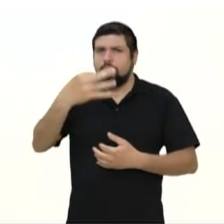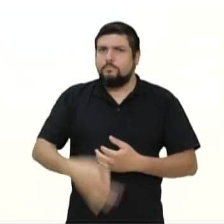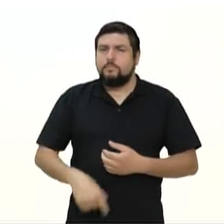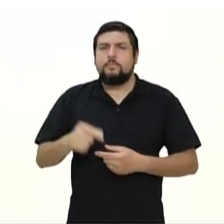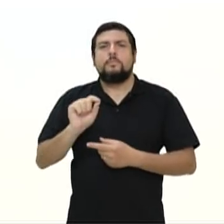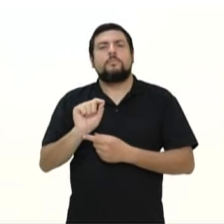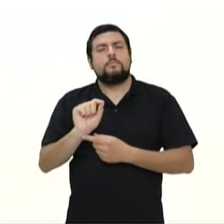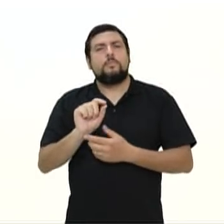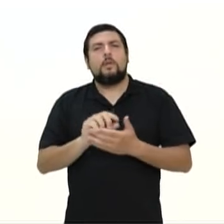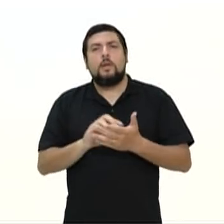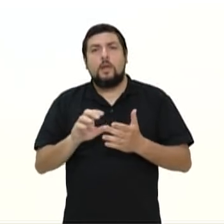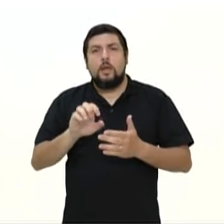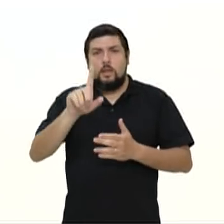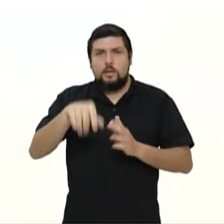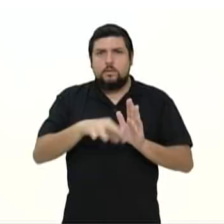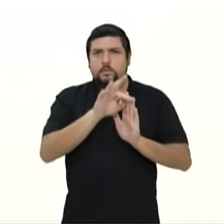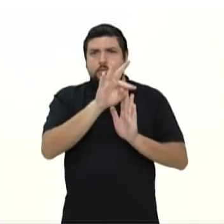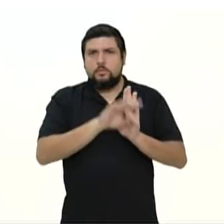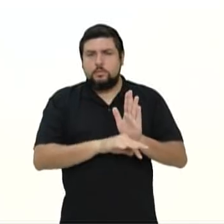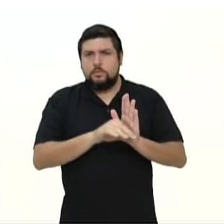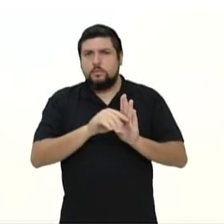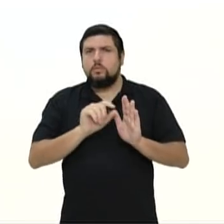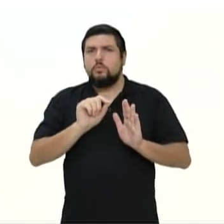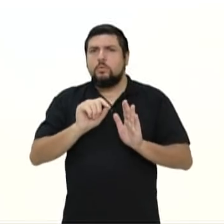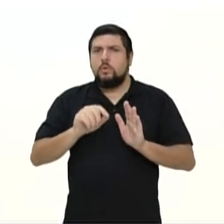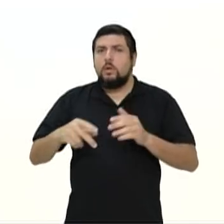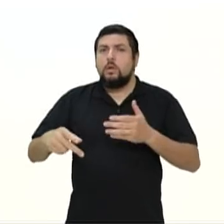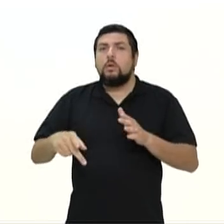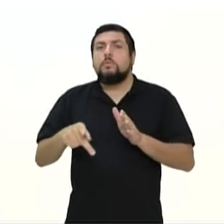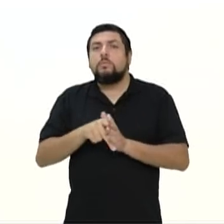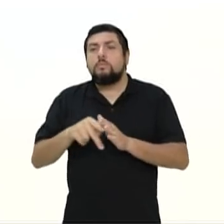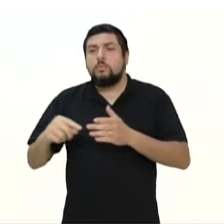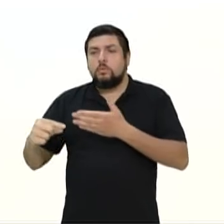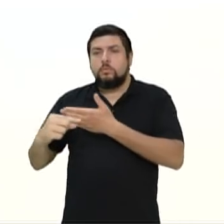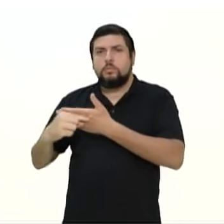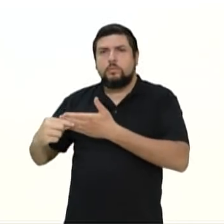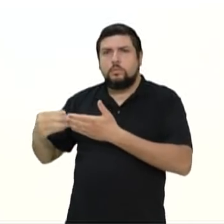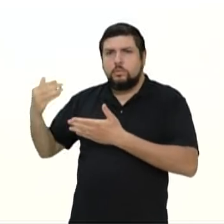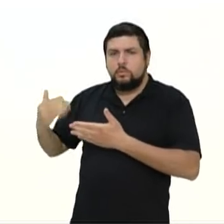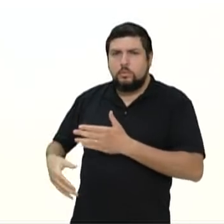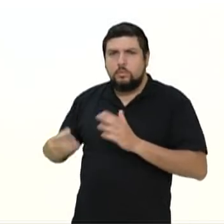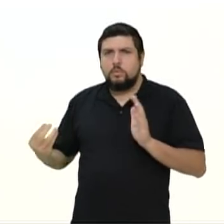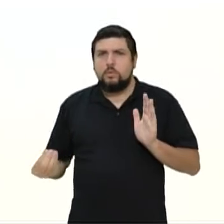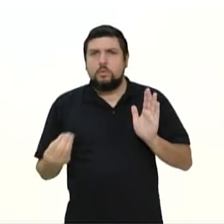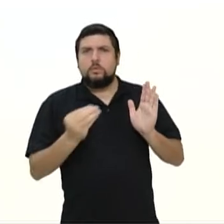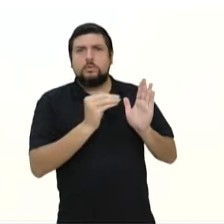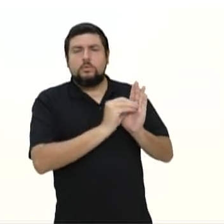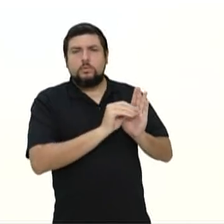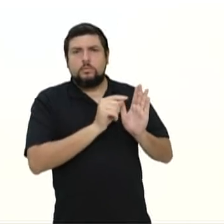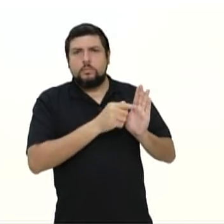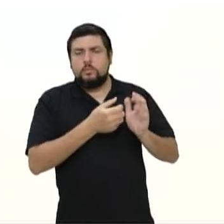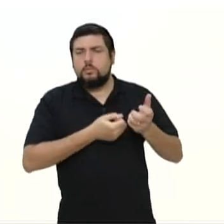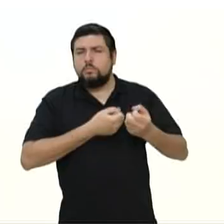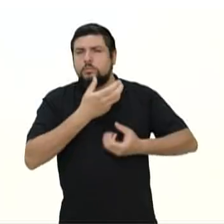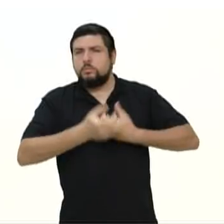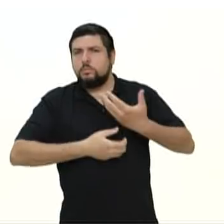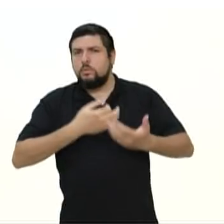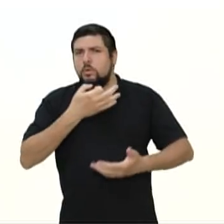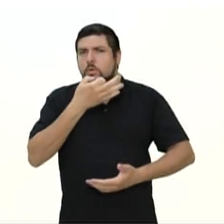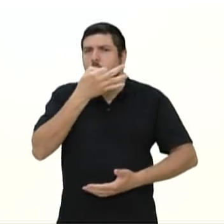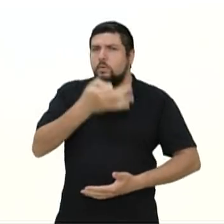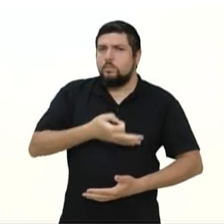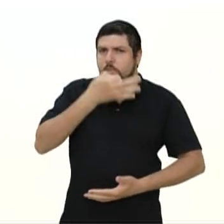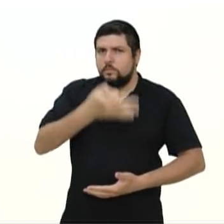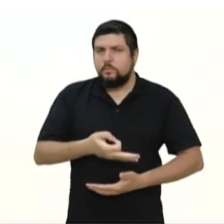mesmo, né? O trecho, ele está expressando aqui uma opinião da autora, né?